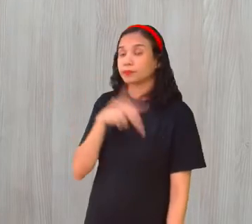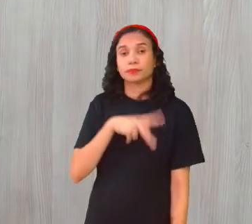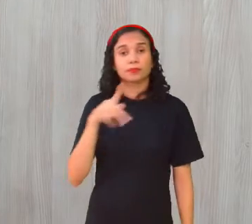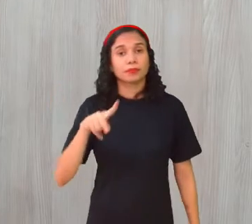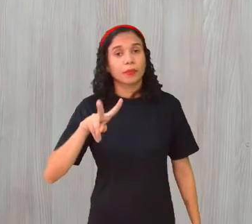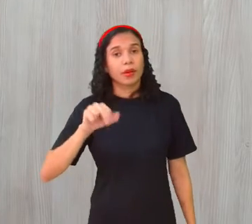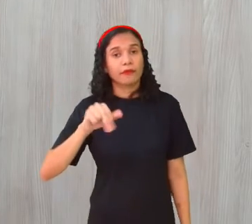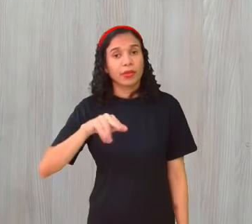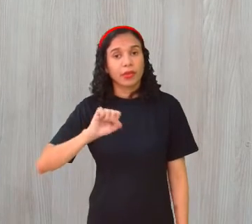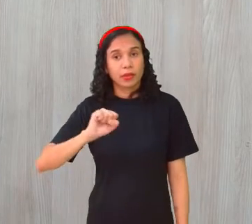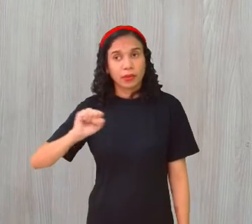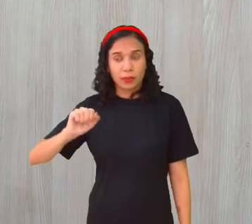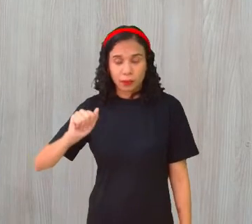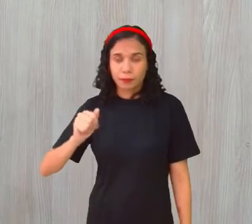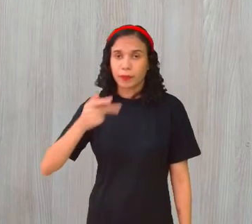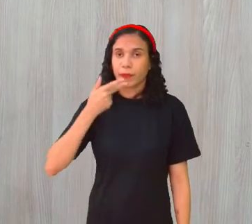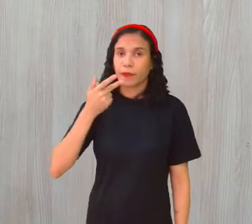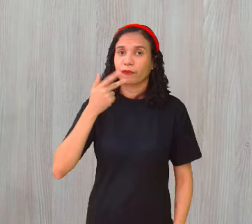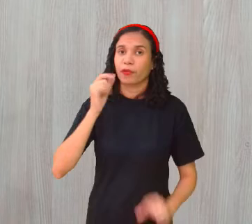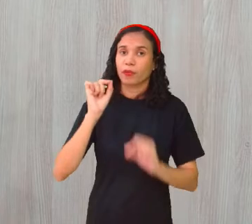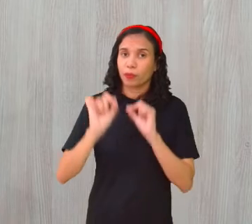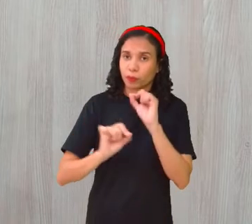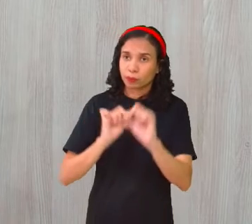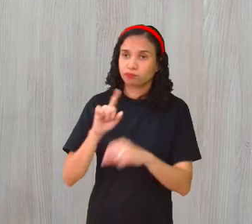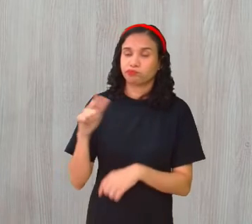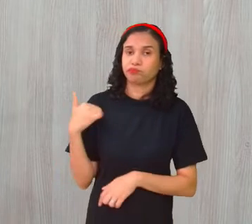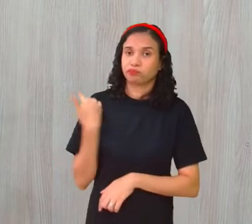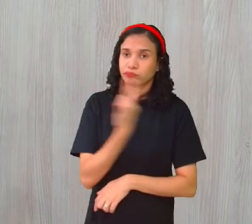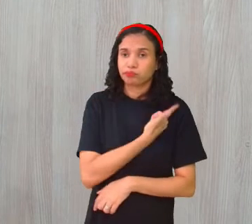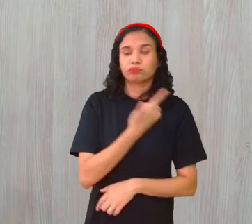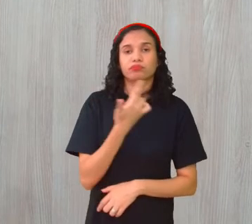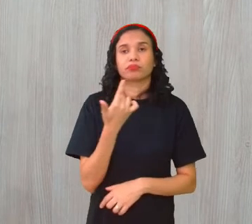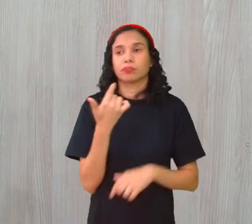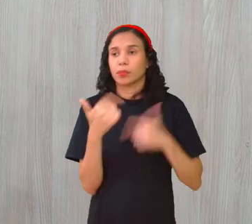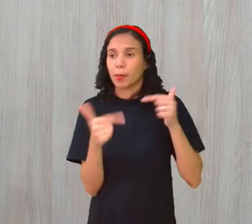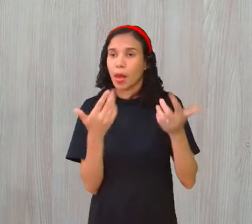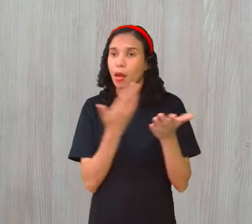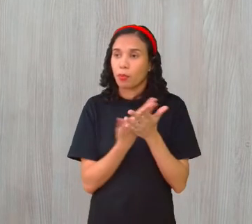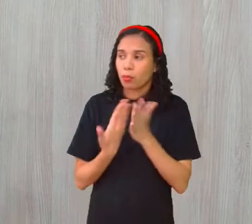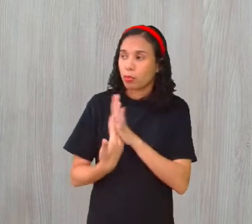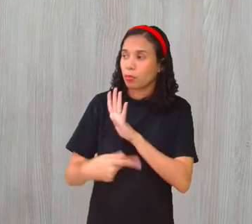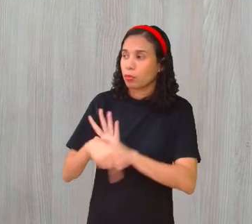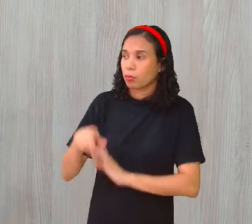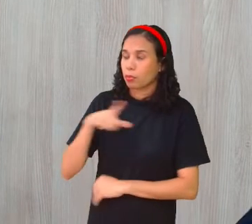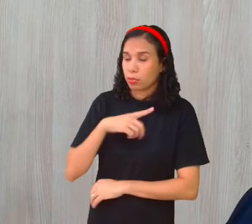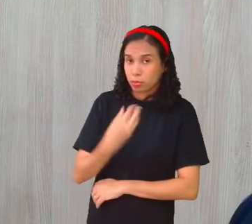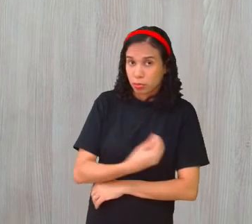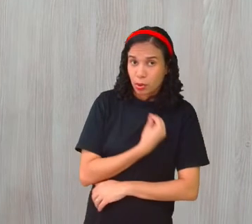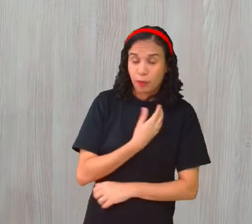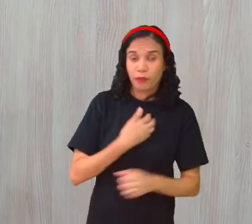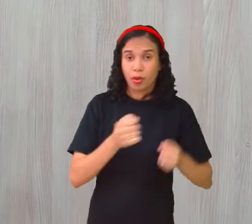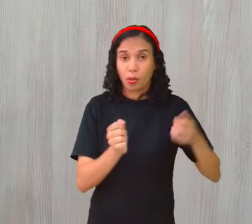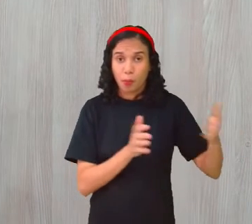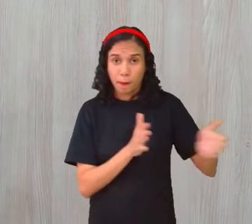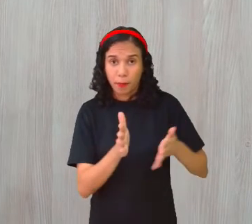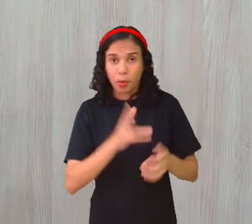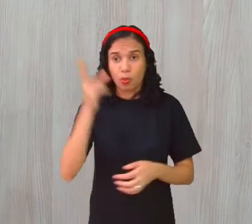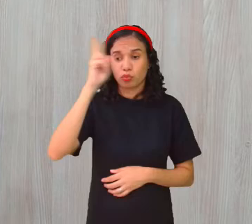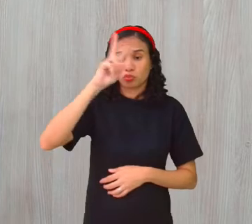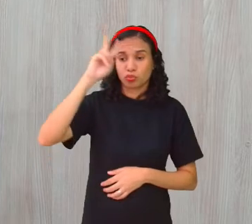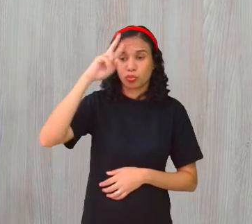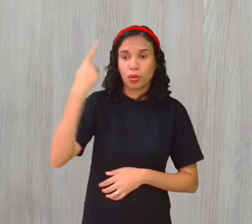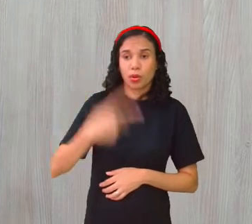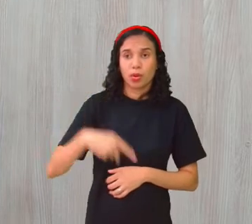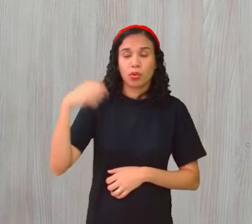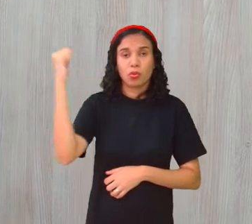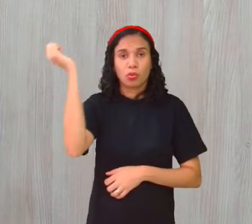até destacar um negócio, né? Que a gente, como trabalha nessas questões, dentro desse período histórico do Brasil,